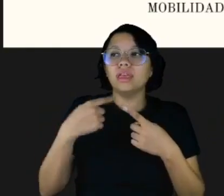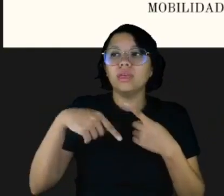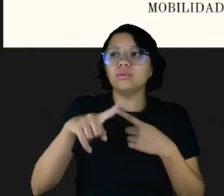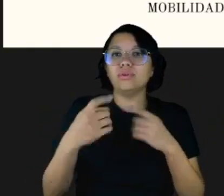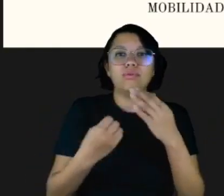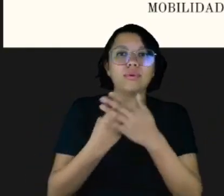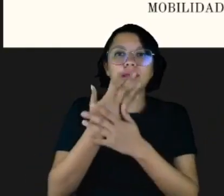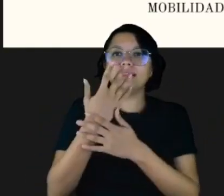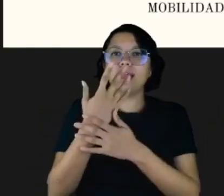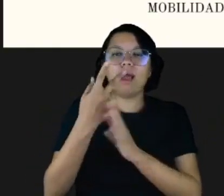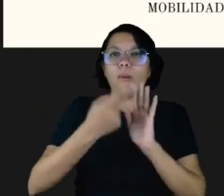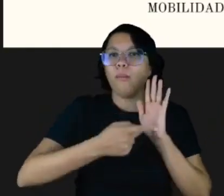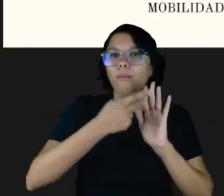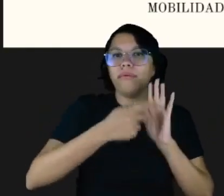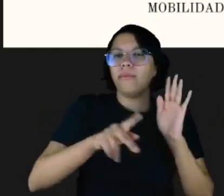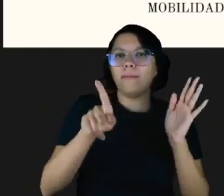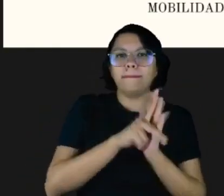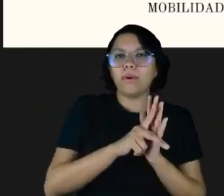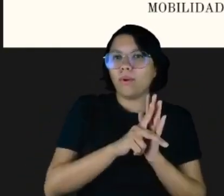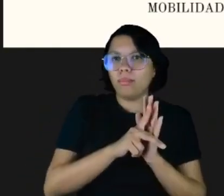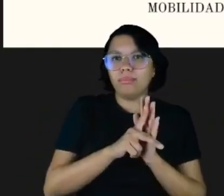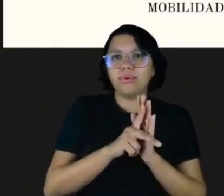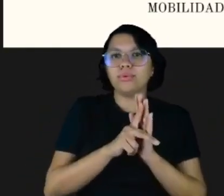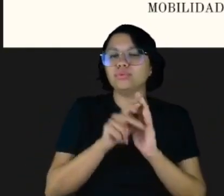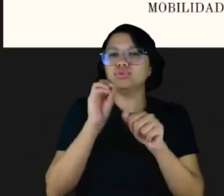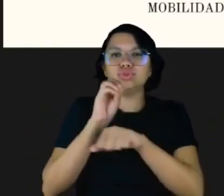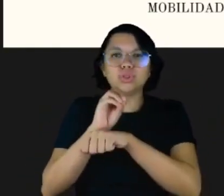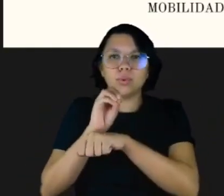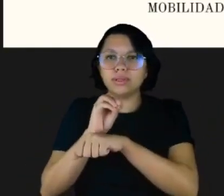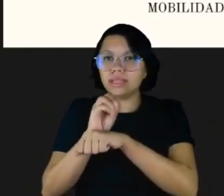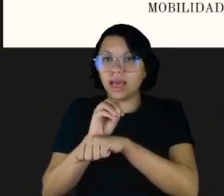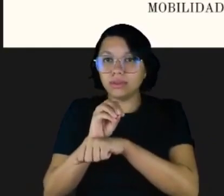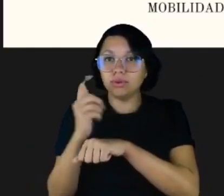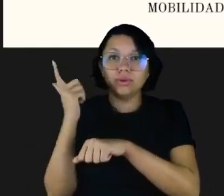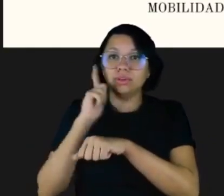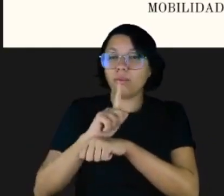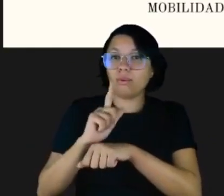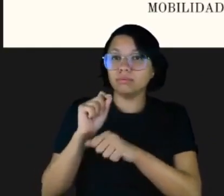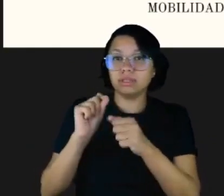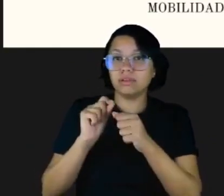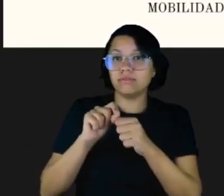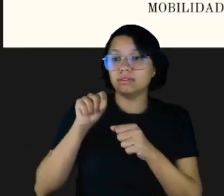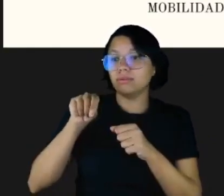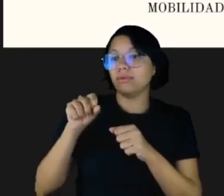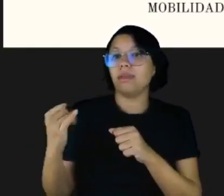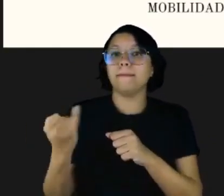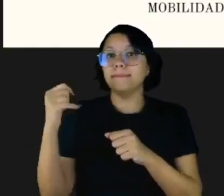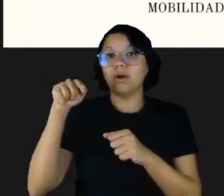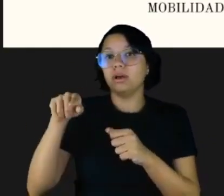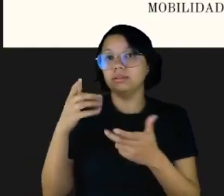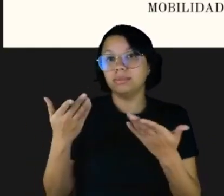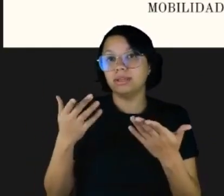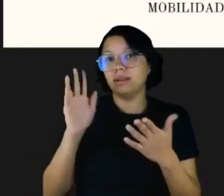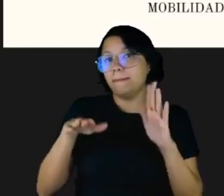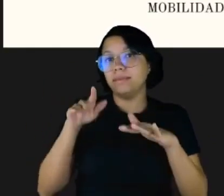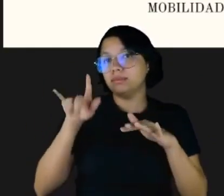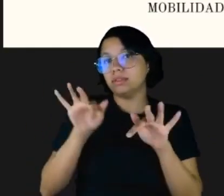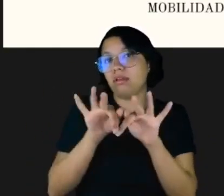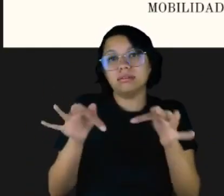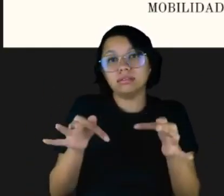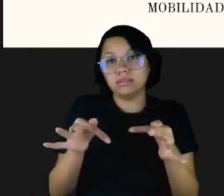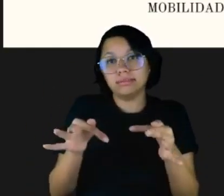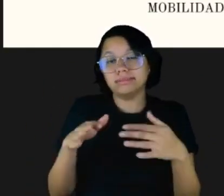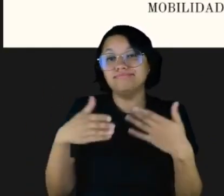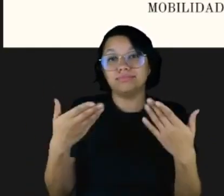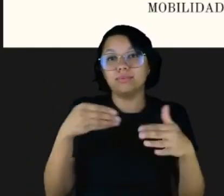plano terapêutico que eu englobe isso que mais importa para ele, mesmo que seja algo simples? Então, dentro